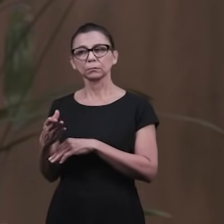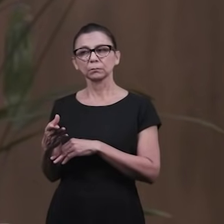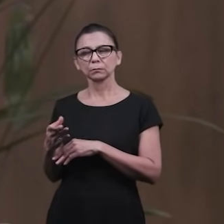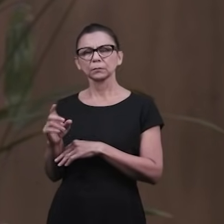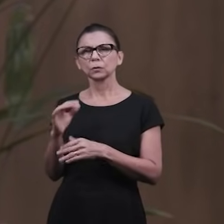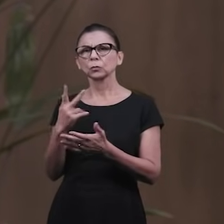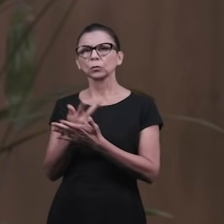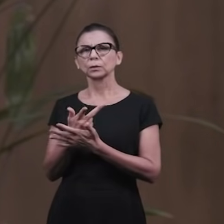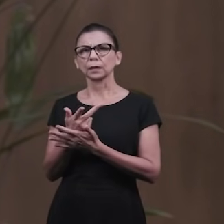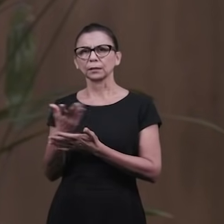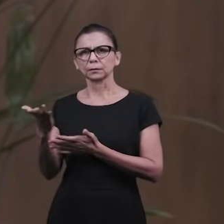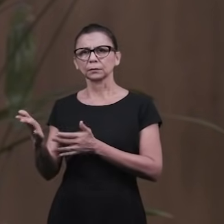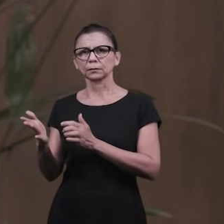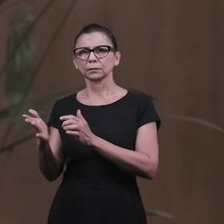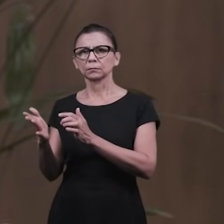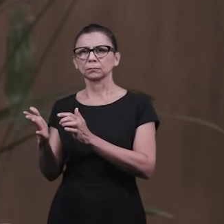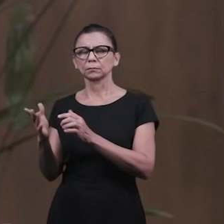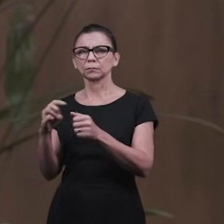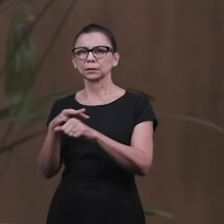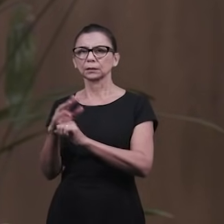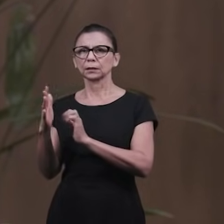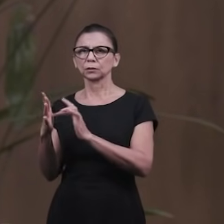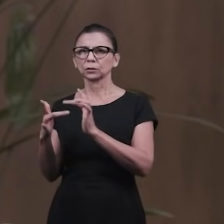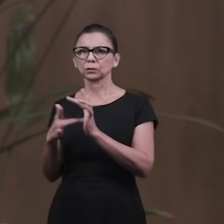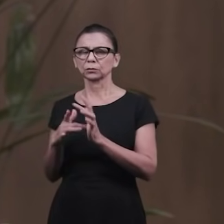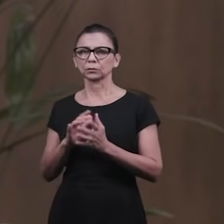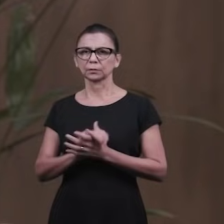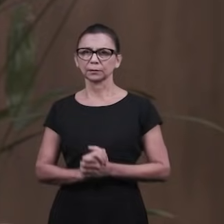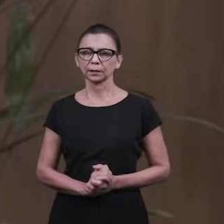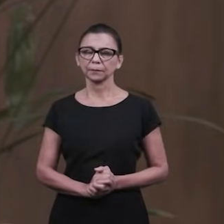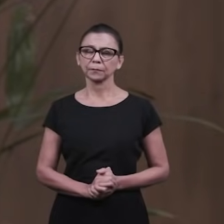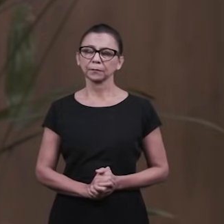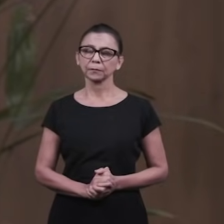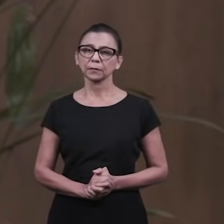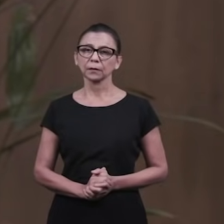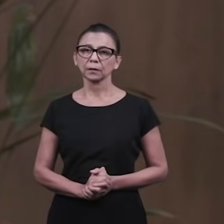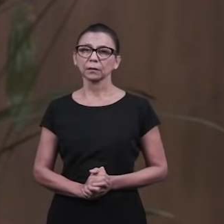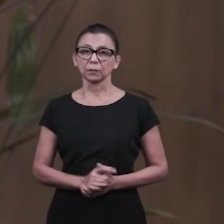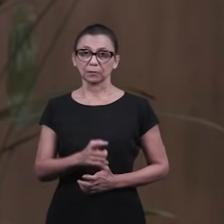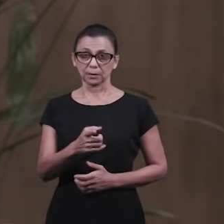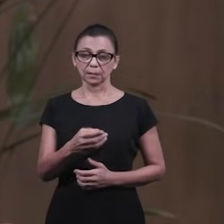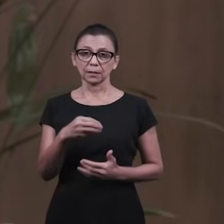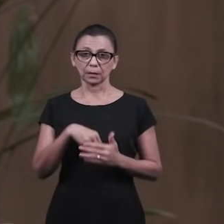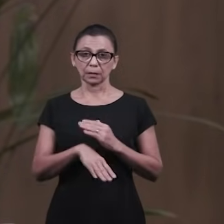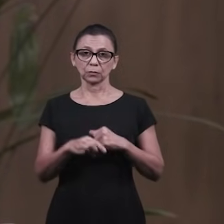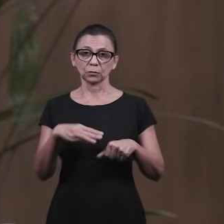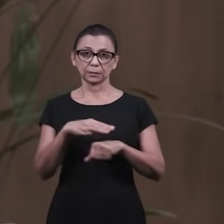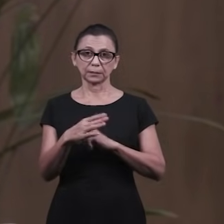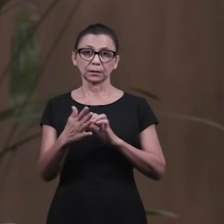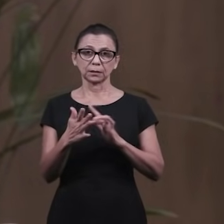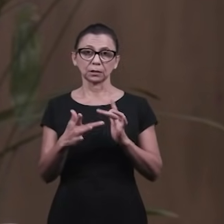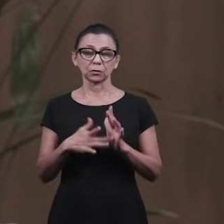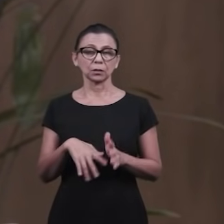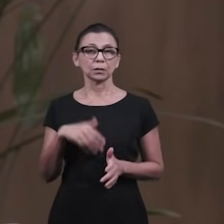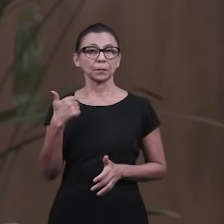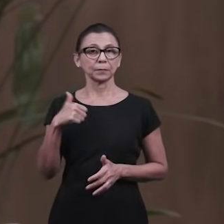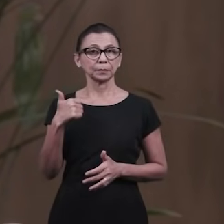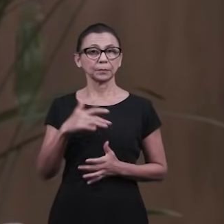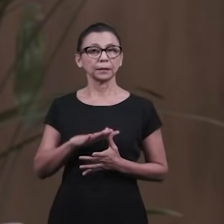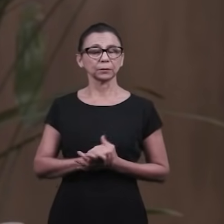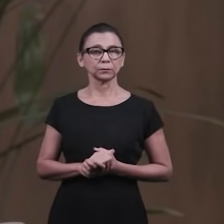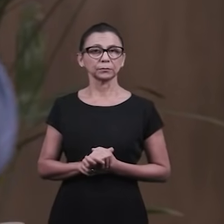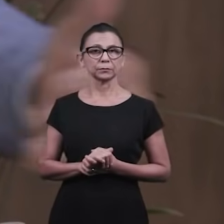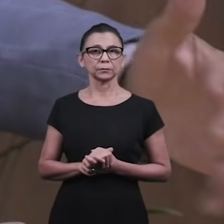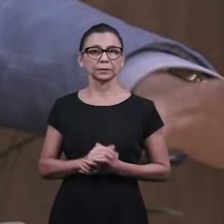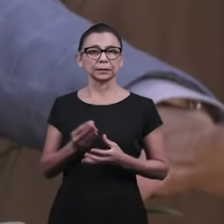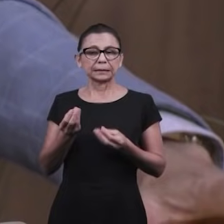Jesus, o que acontece com ele? Ele tem que, primeiro, ouvir a voz do Espírito Santo. Né? Profeticamente no Velho Testamento e no